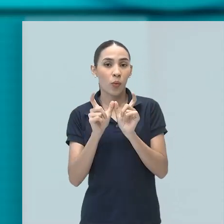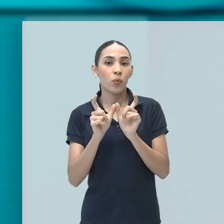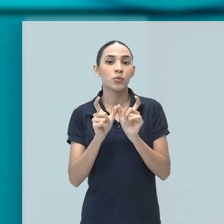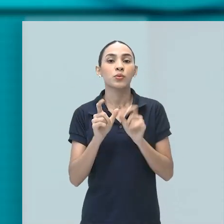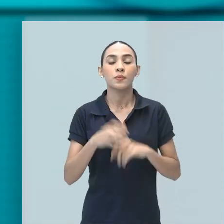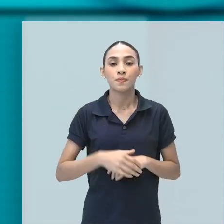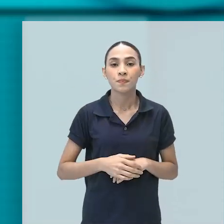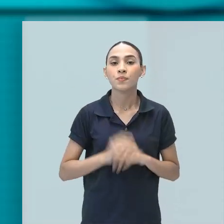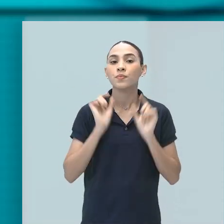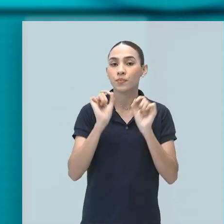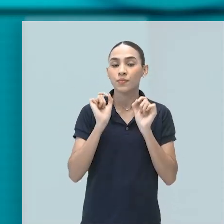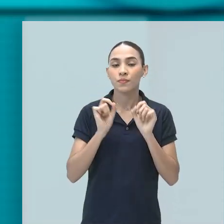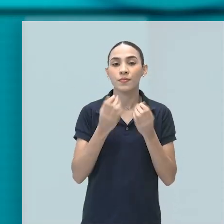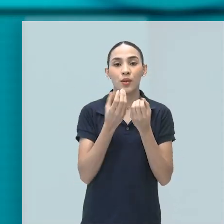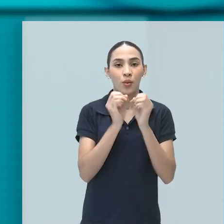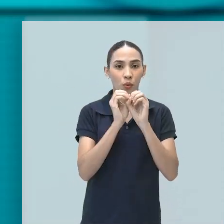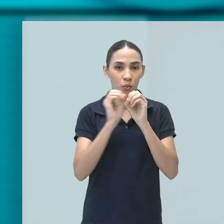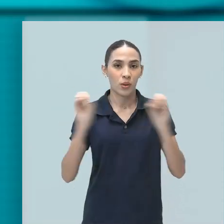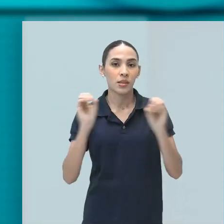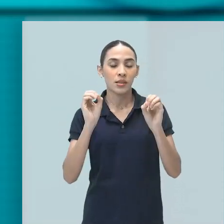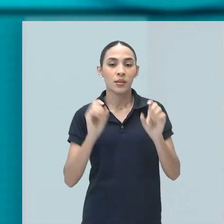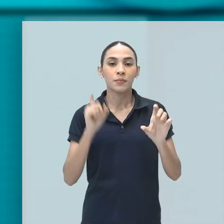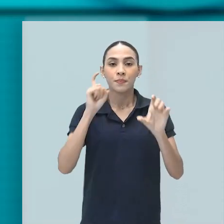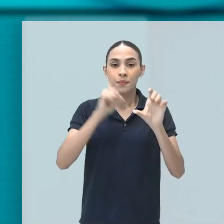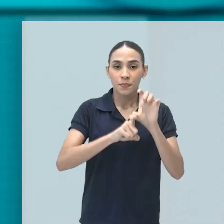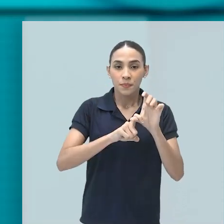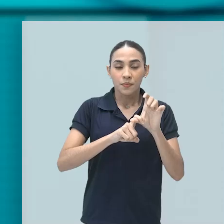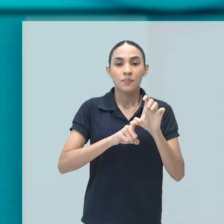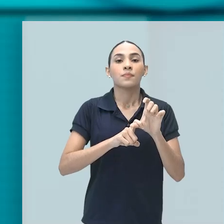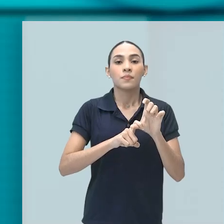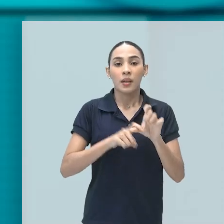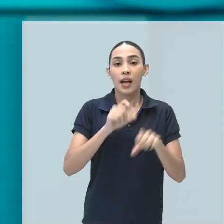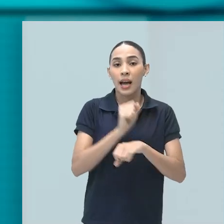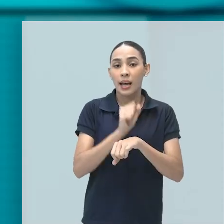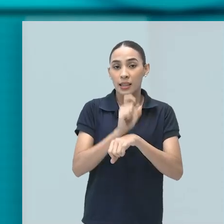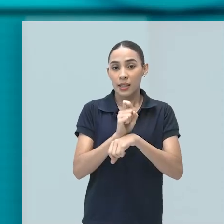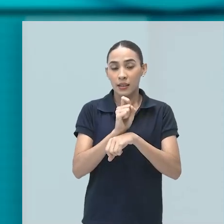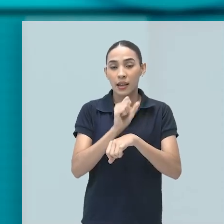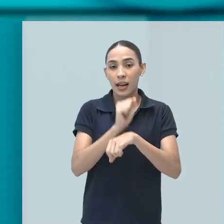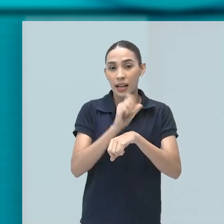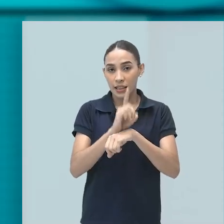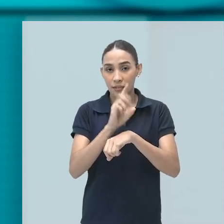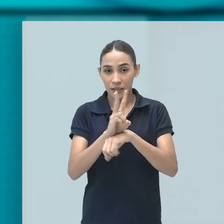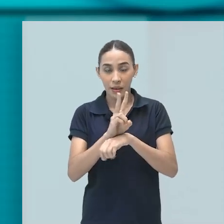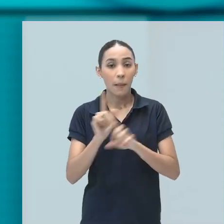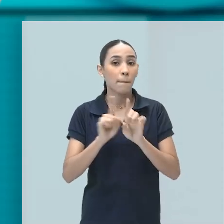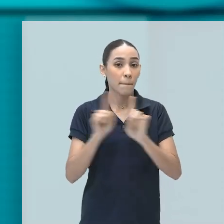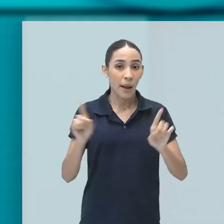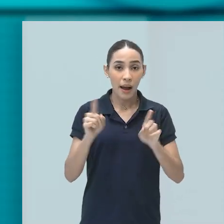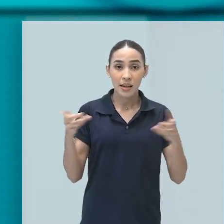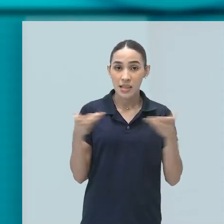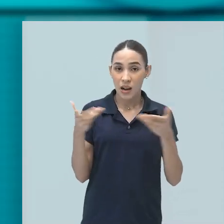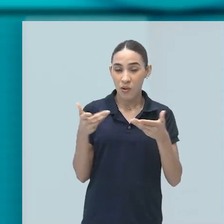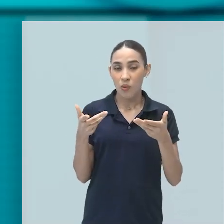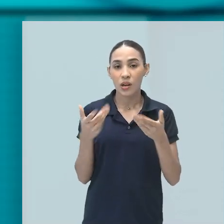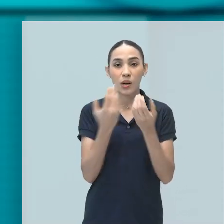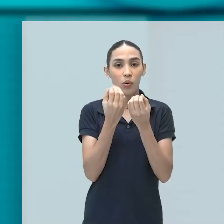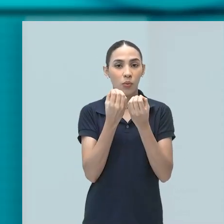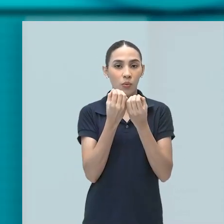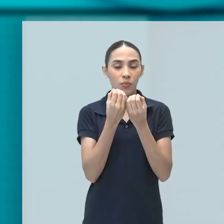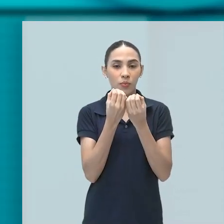a cargo justamente das orações subordinadas adverbiais. Só que, aqui no estudo da minha